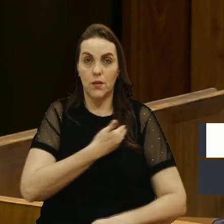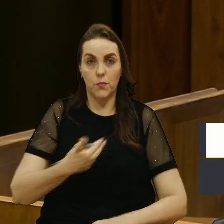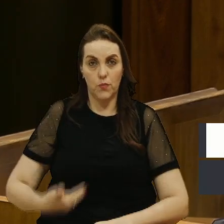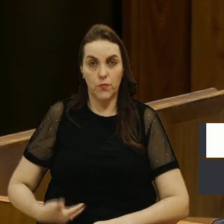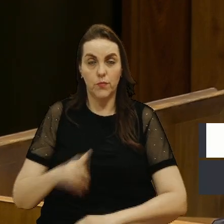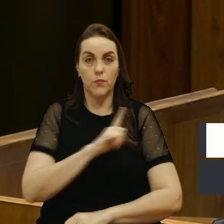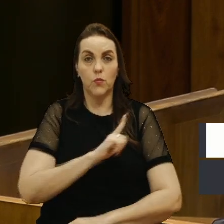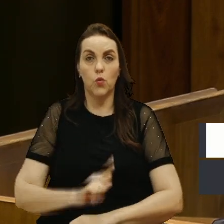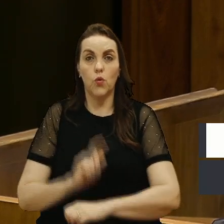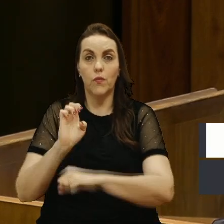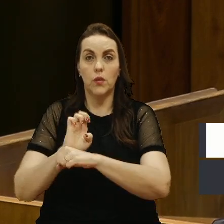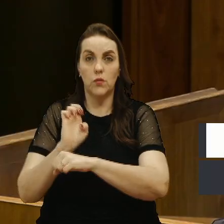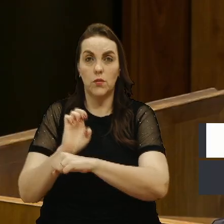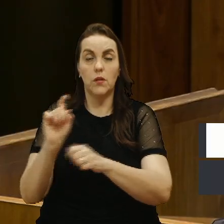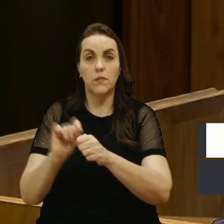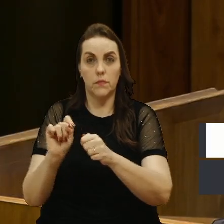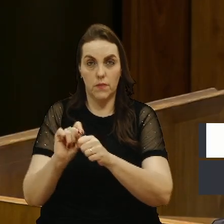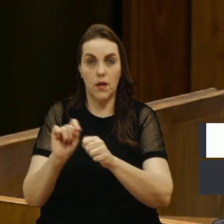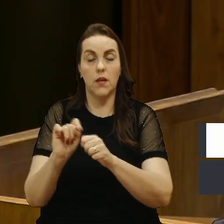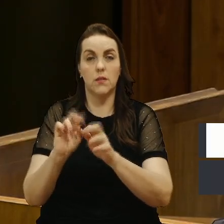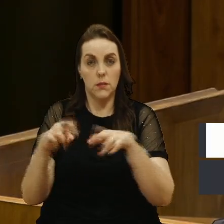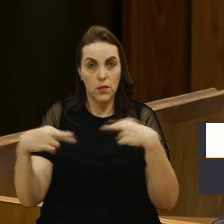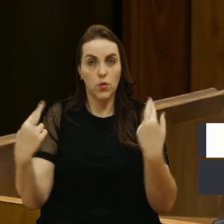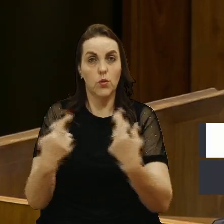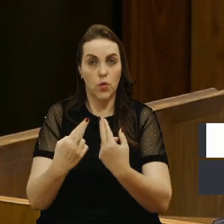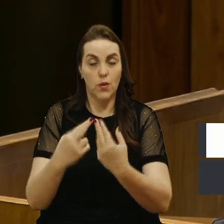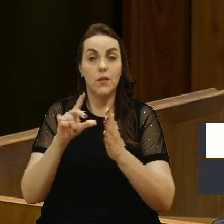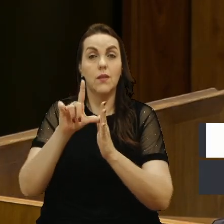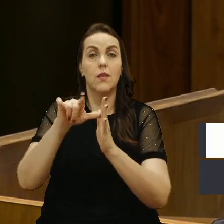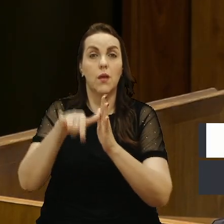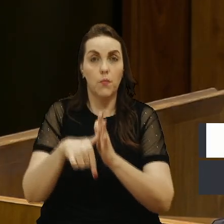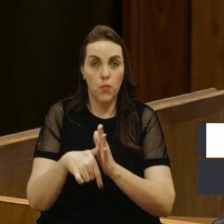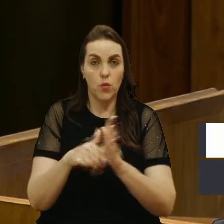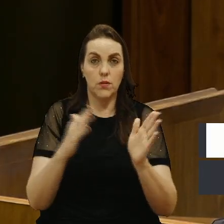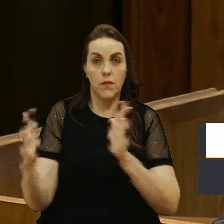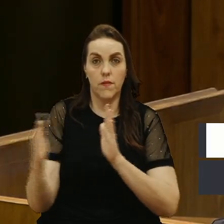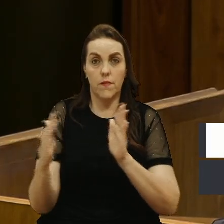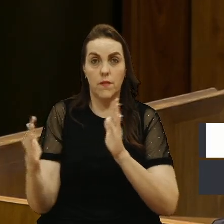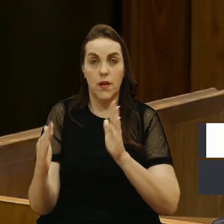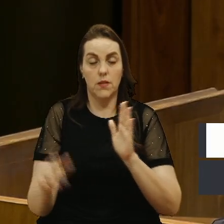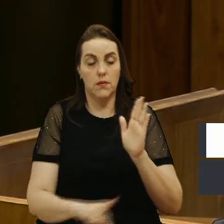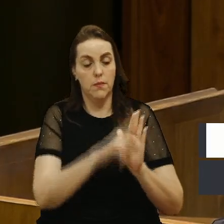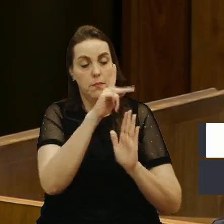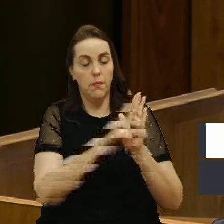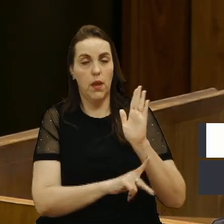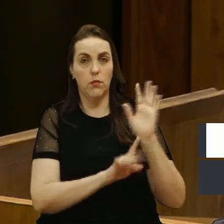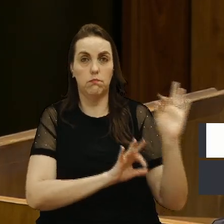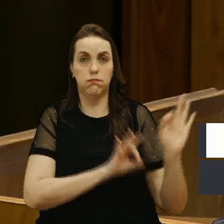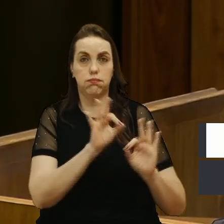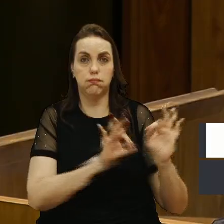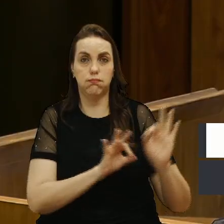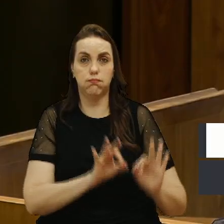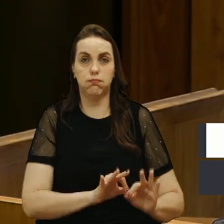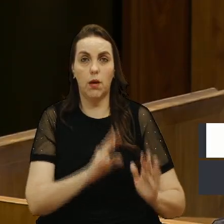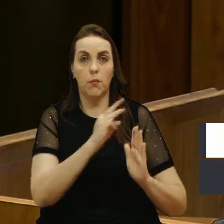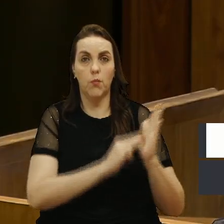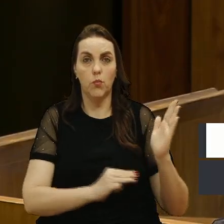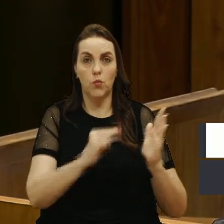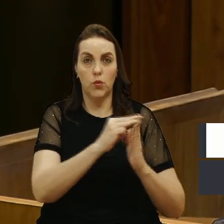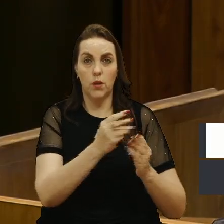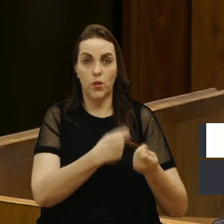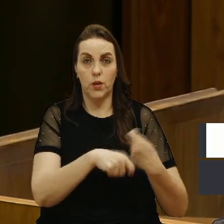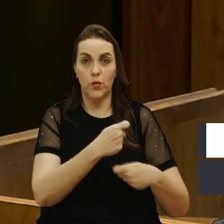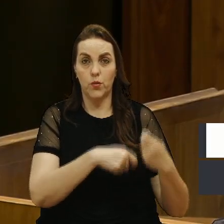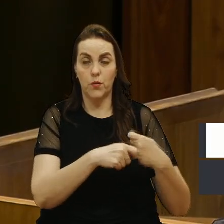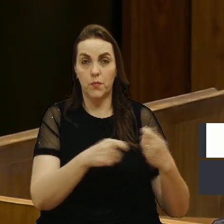estado. Após essa fase, elabora-se qual é o modelo econômico de uma concessão, e